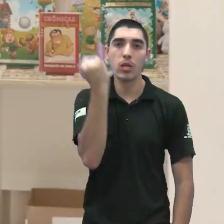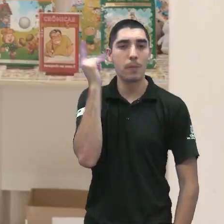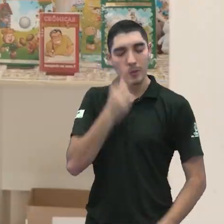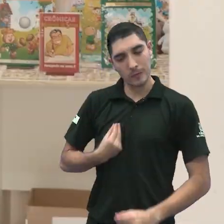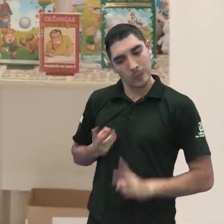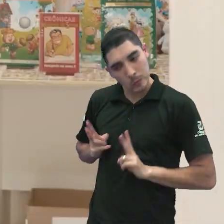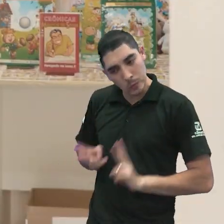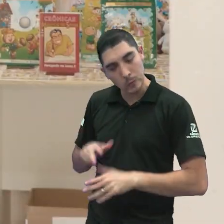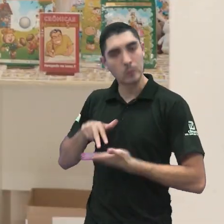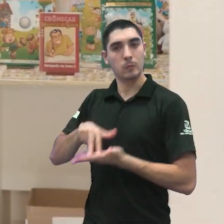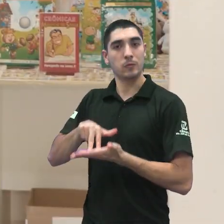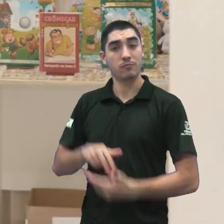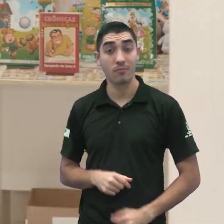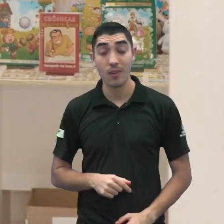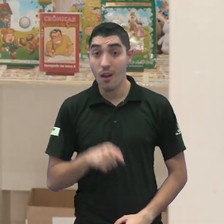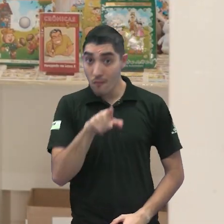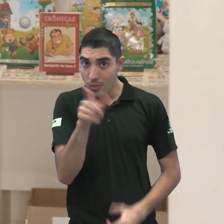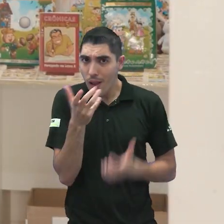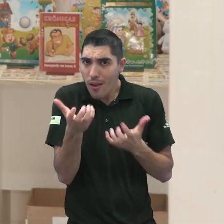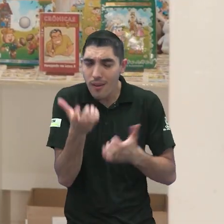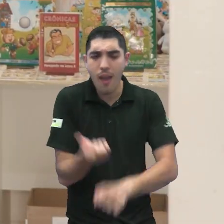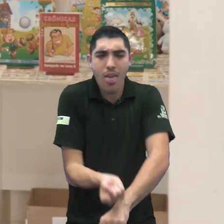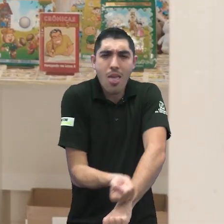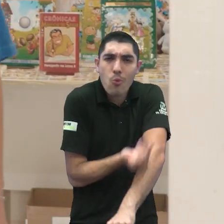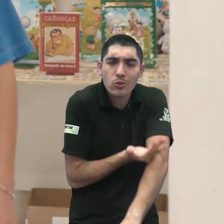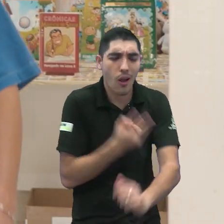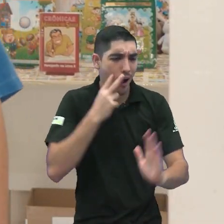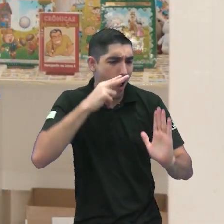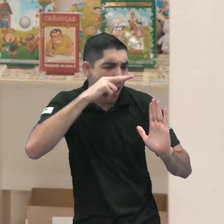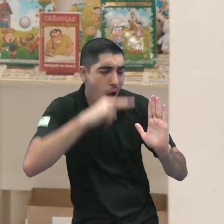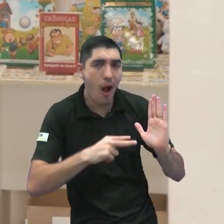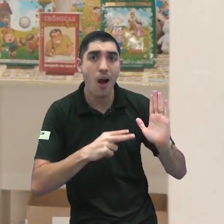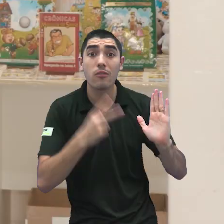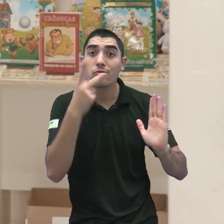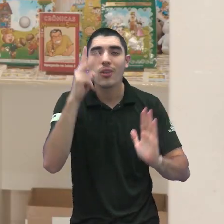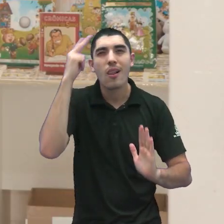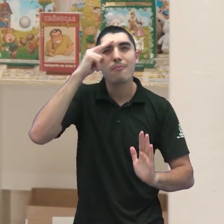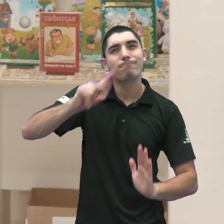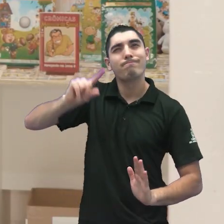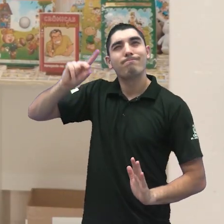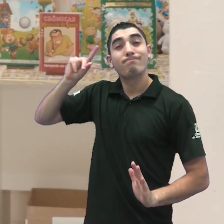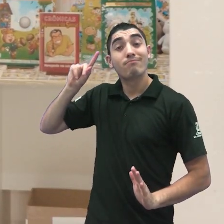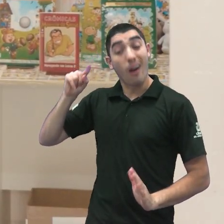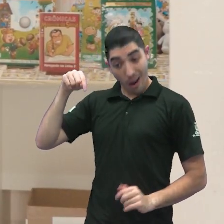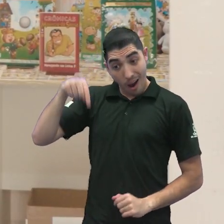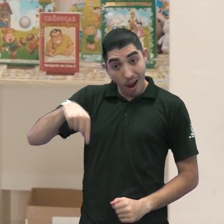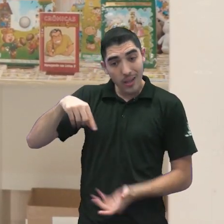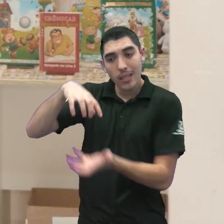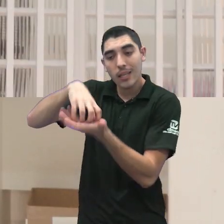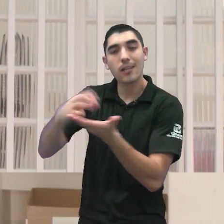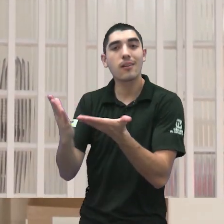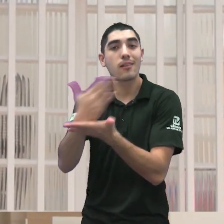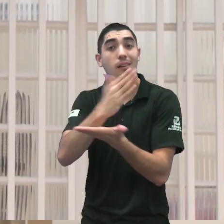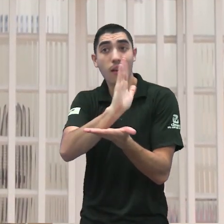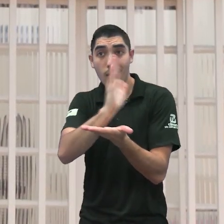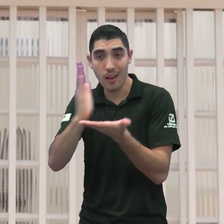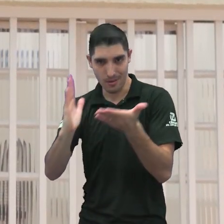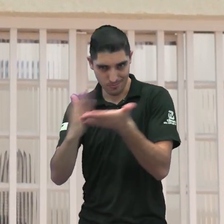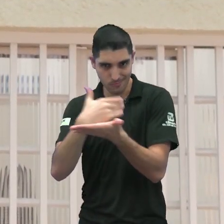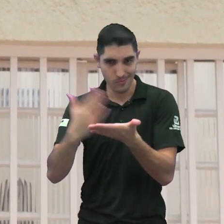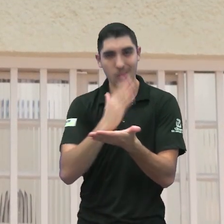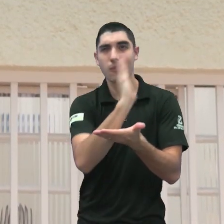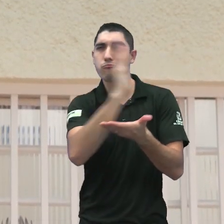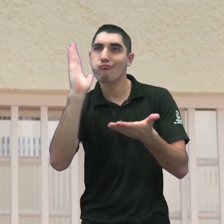Se você quiser se emocionar e revisitar de uma maneira especial a sua própria infância, esse livro está disponível nas